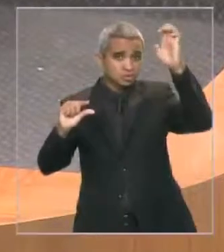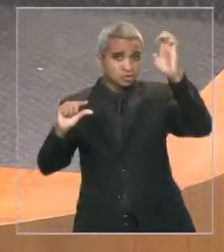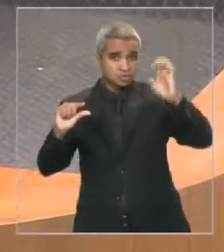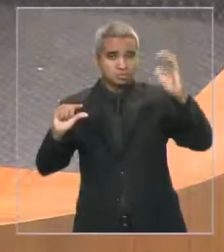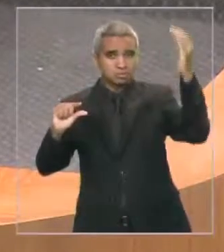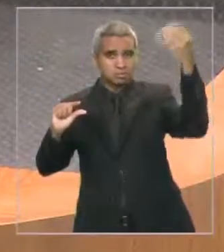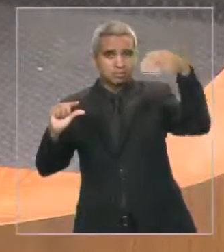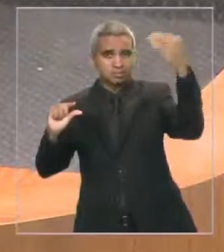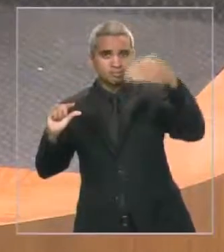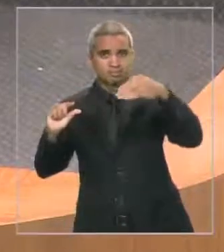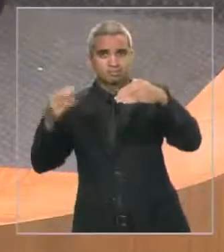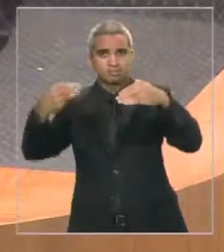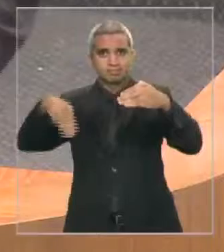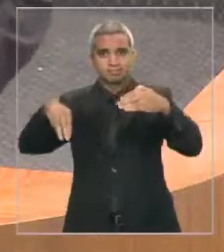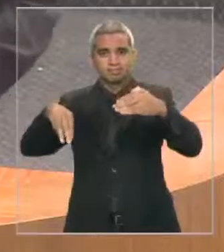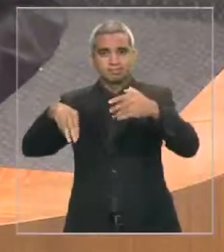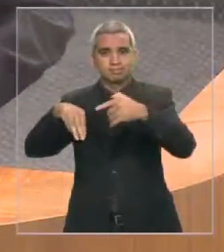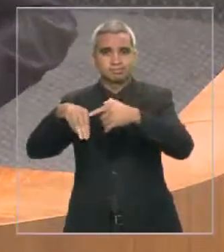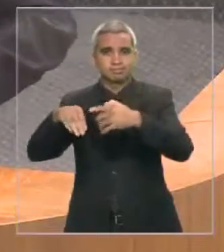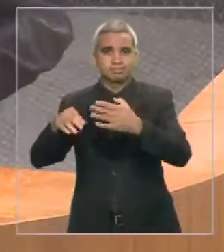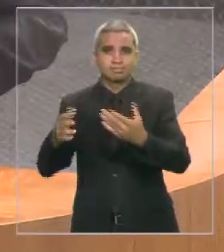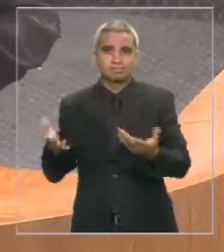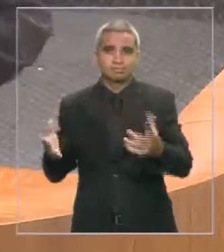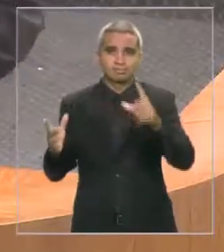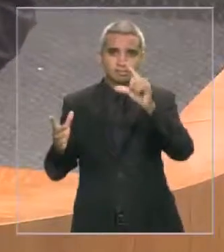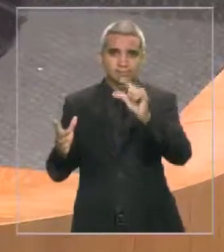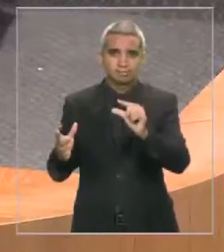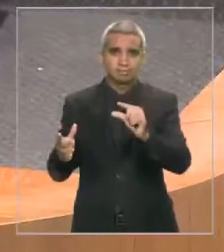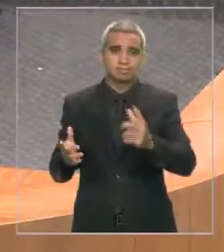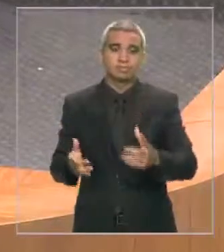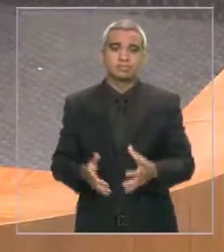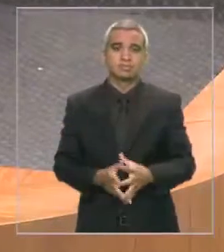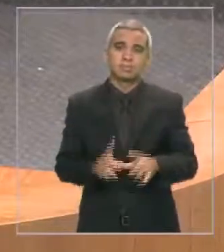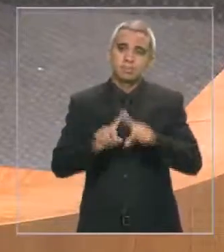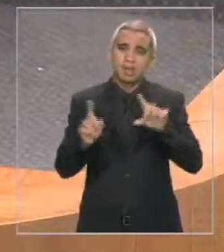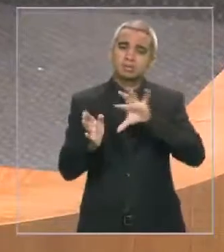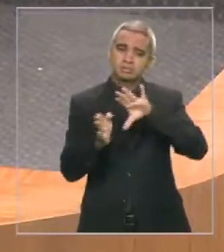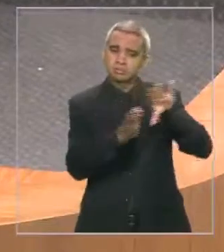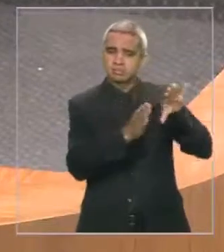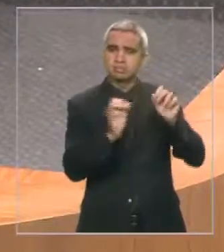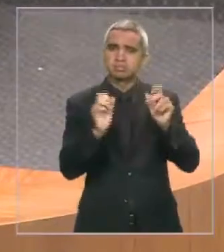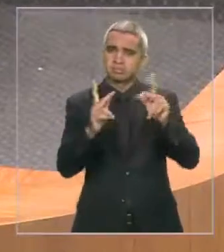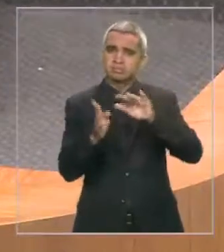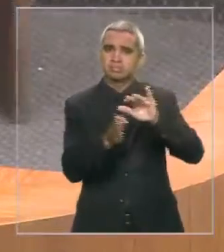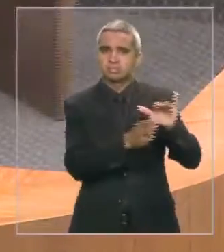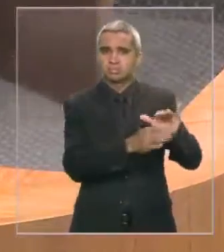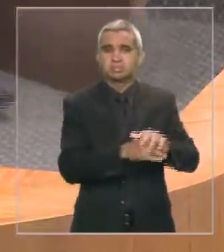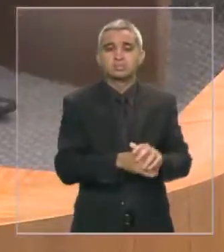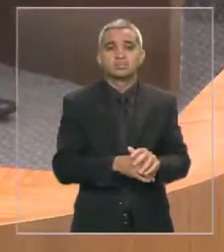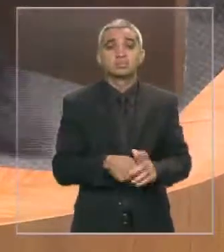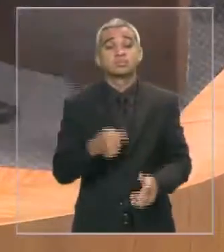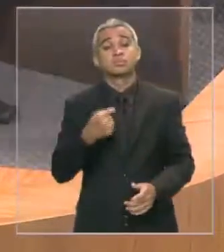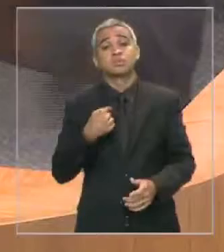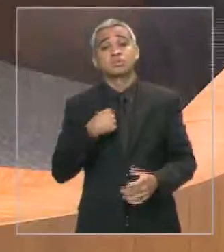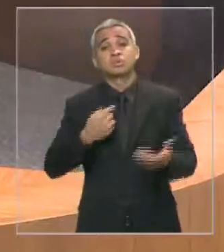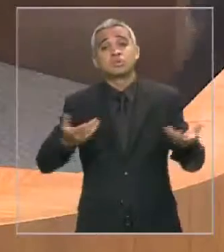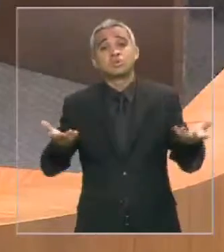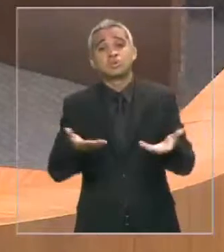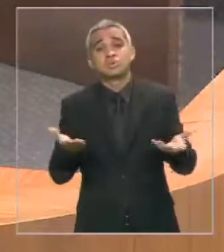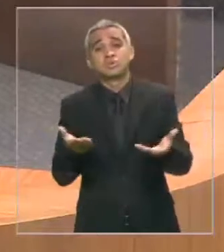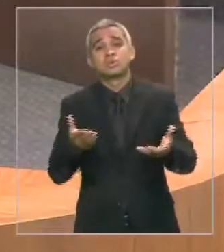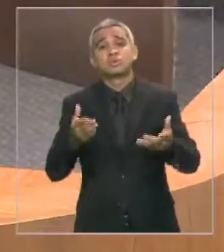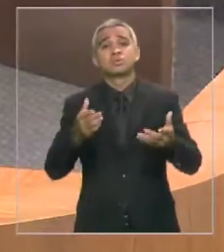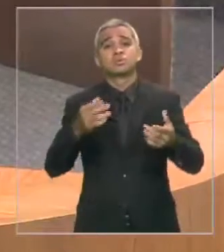bem, eu subi aqui, na verdade, foi para discutir, mais uma vez, as